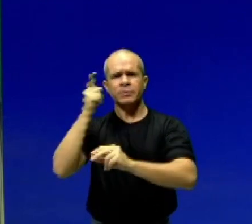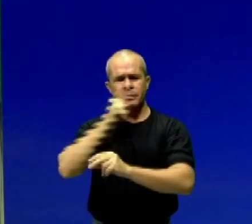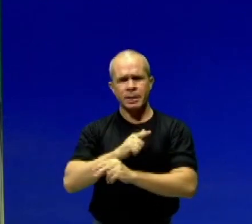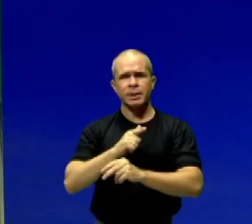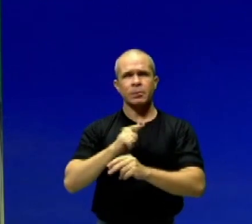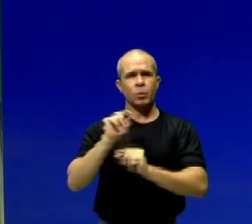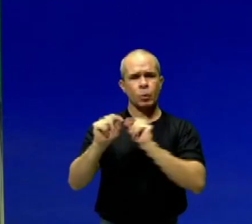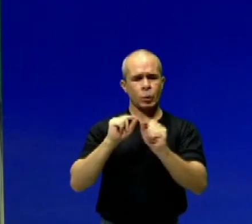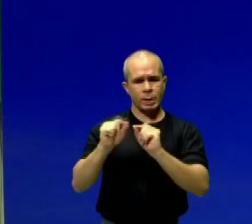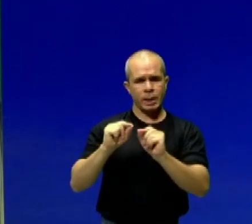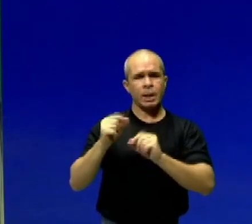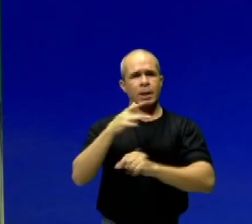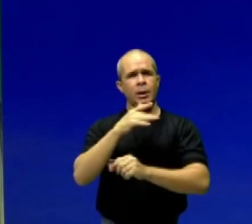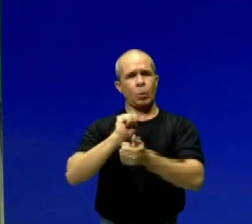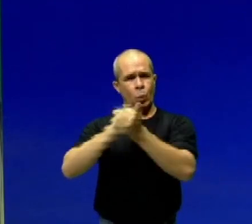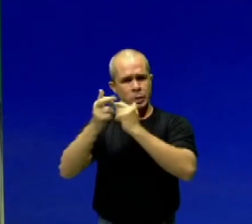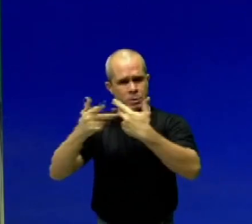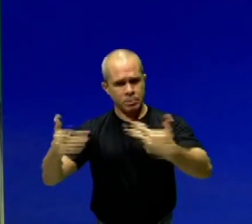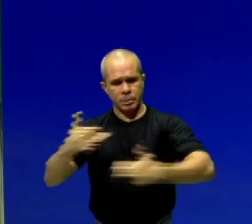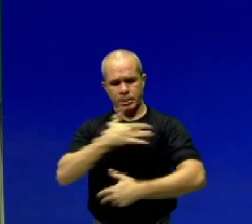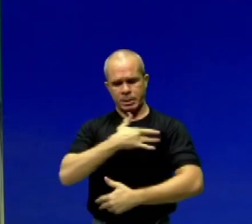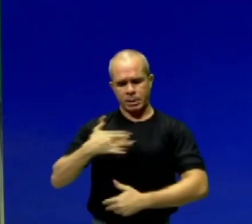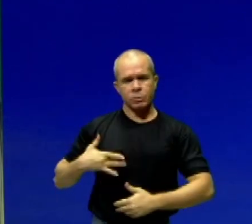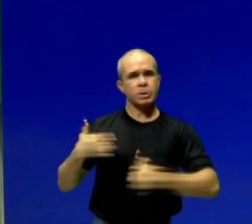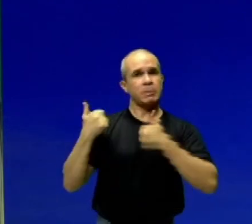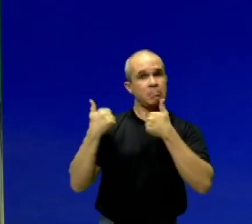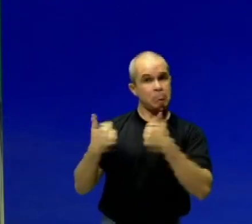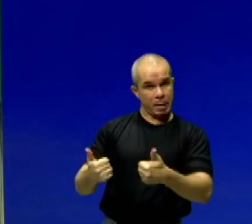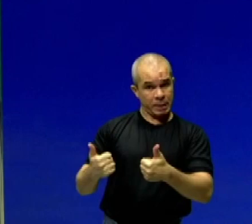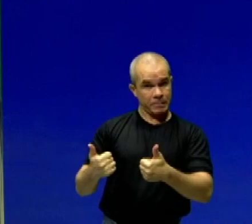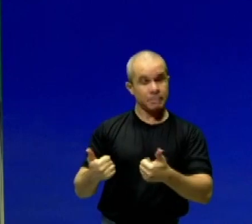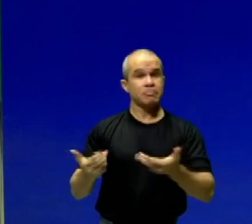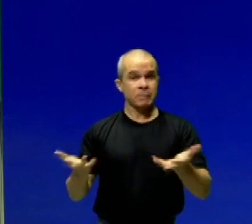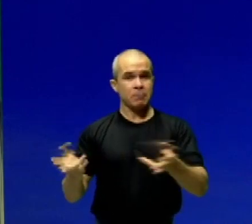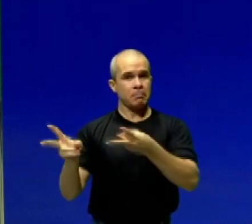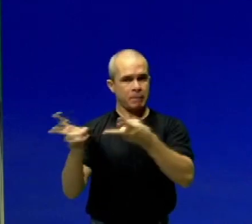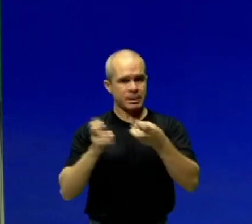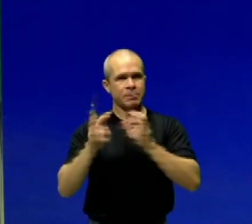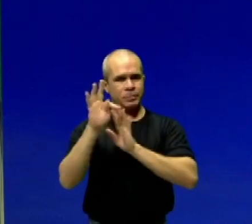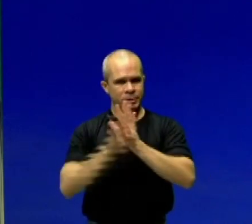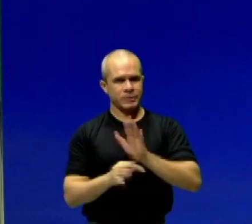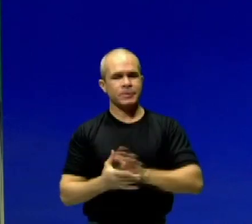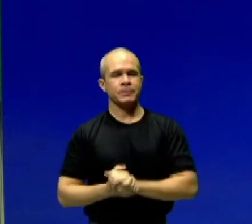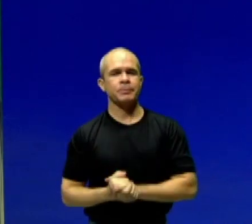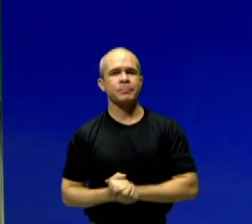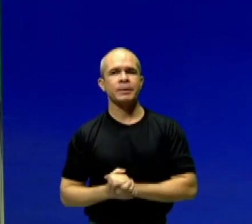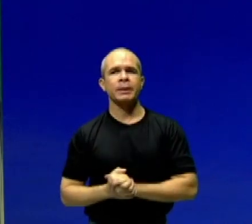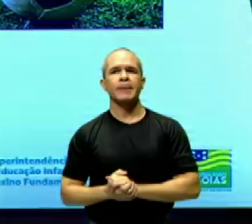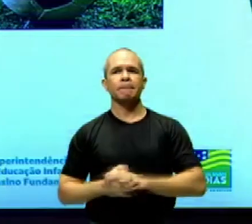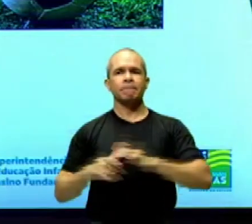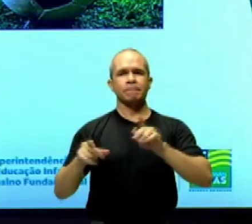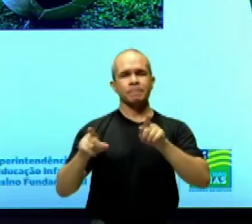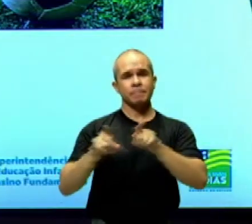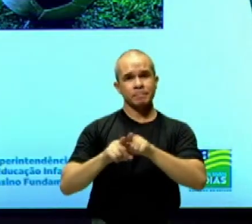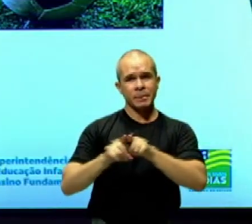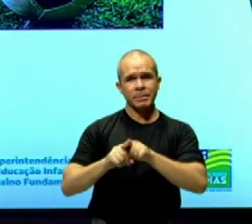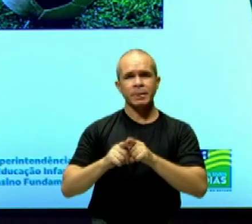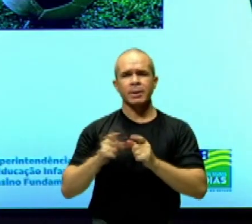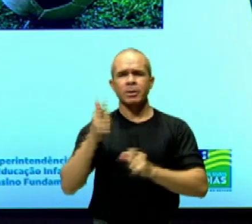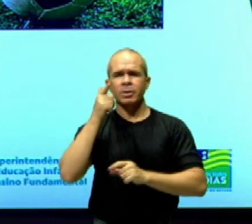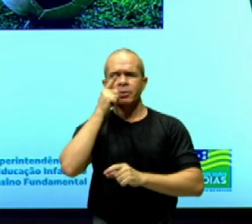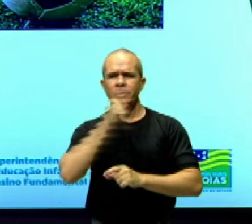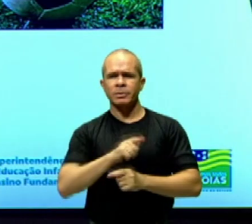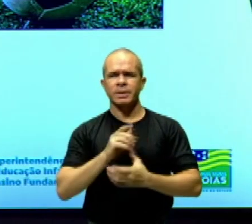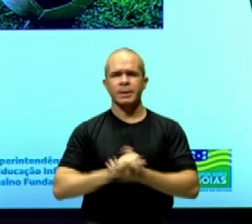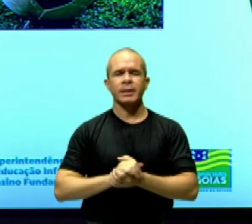os esportes fazem com que você tenha uma good health? Então você percebe isso. I play soccer on Sundays as part